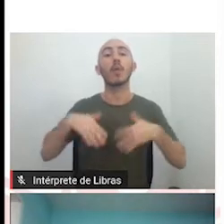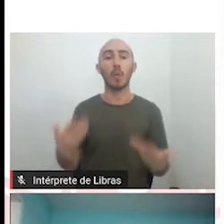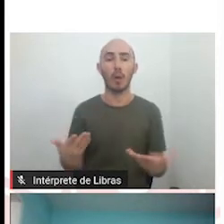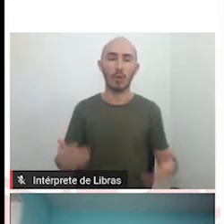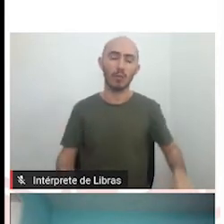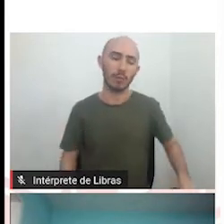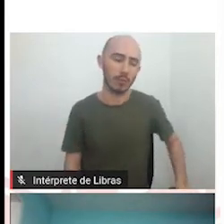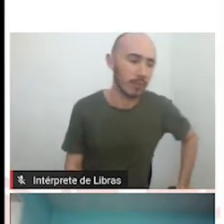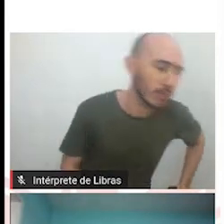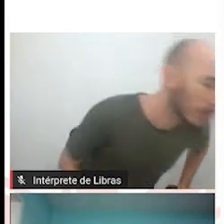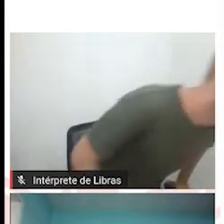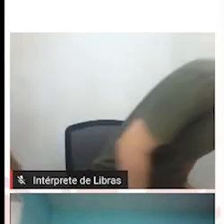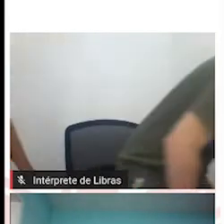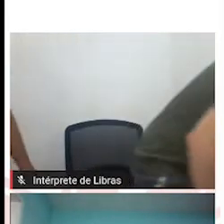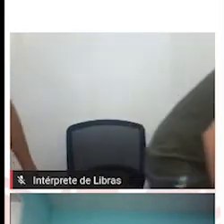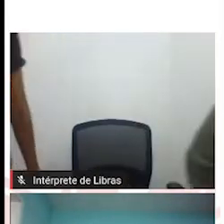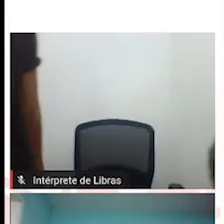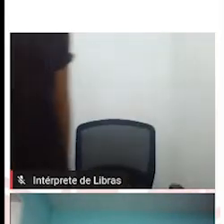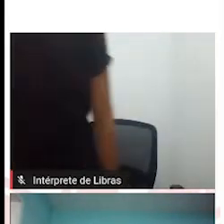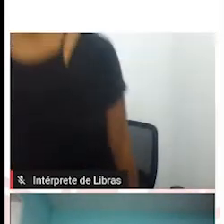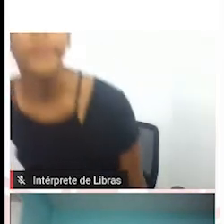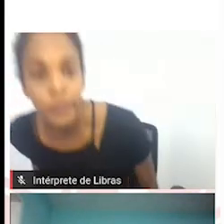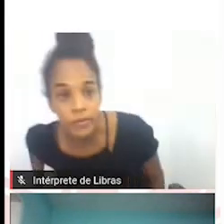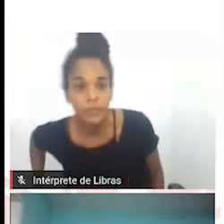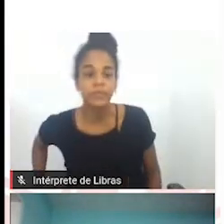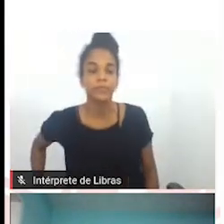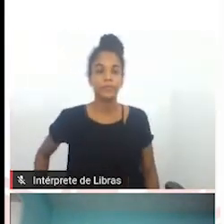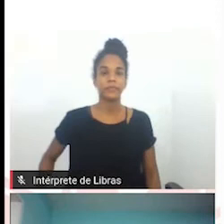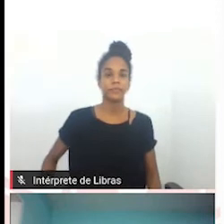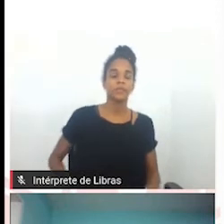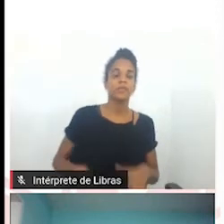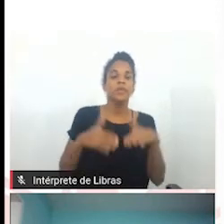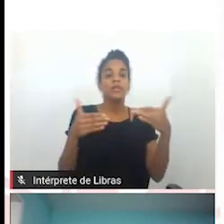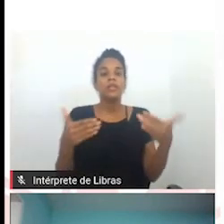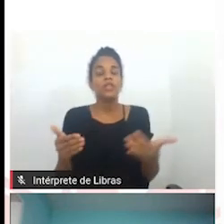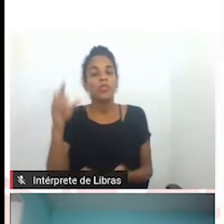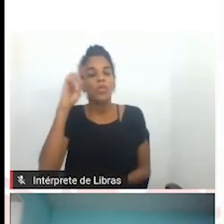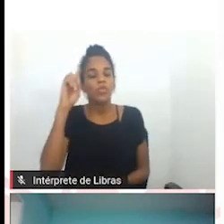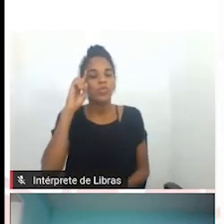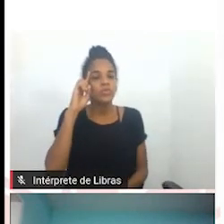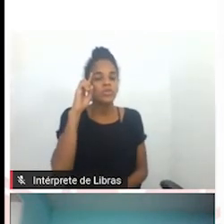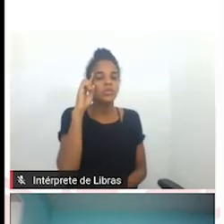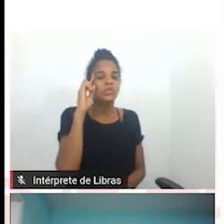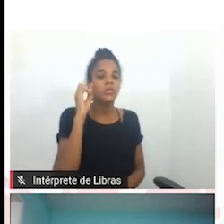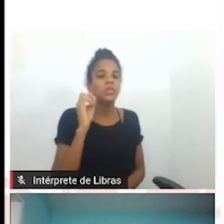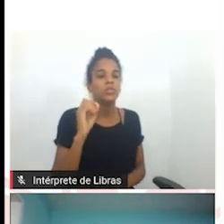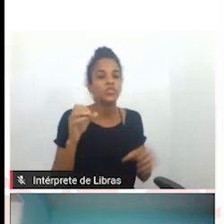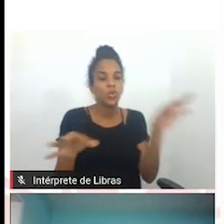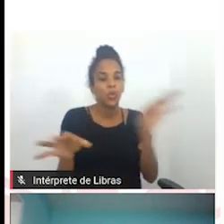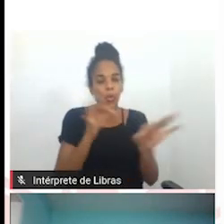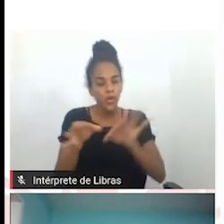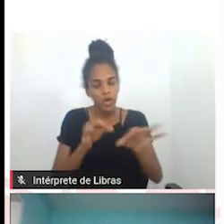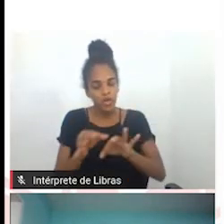guia de condutas de COVID da SANARMED, ele cita isso porque é bem interessante, o sinal de alarme, ou seja, você diz assim, eita, esse